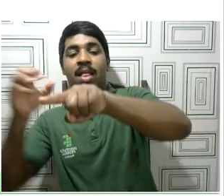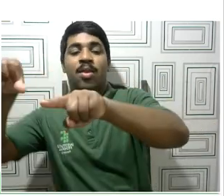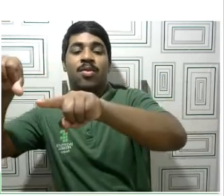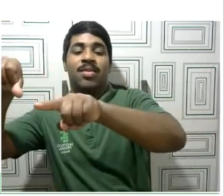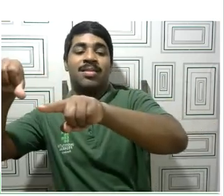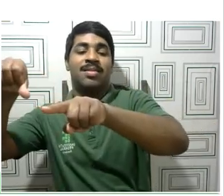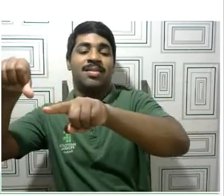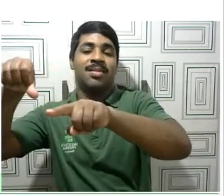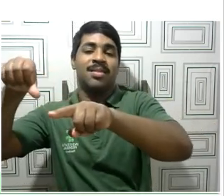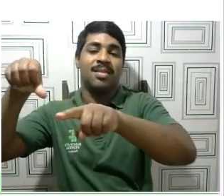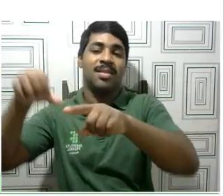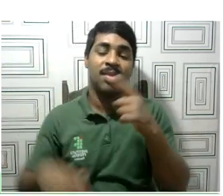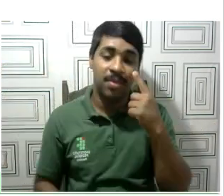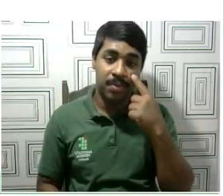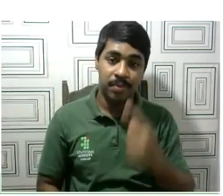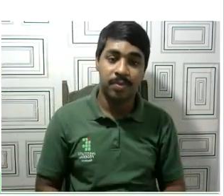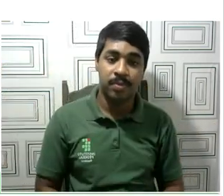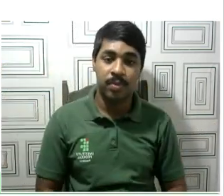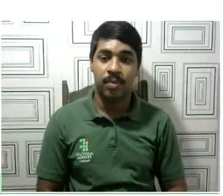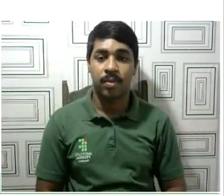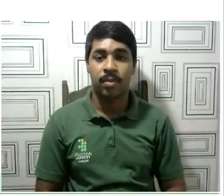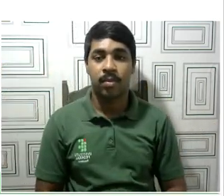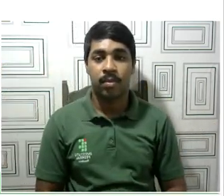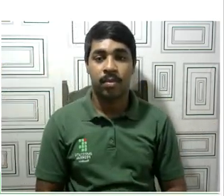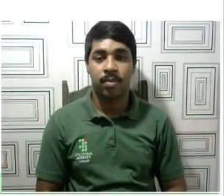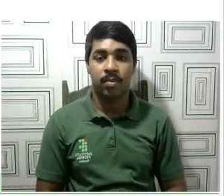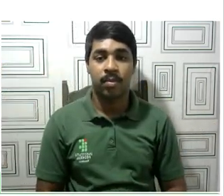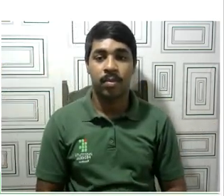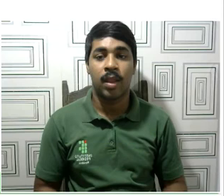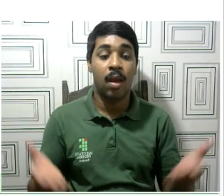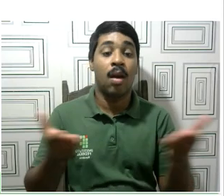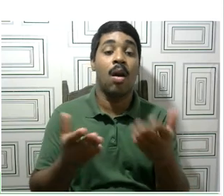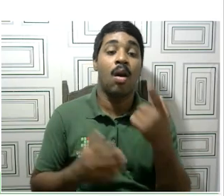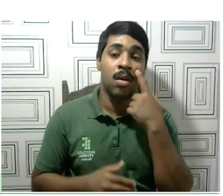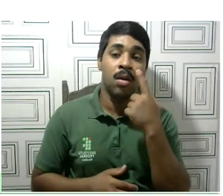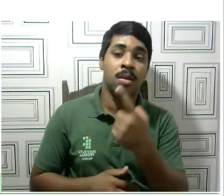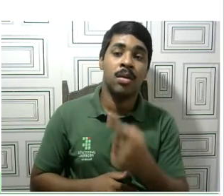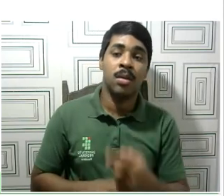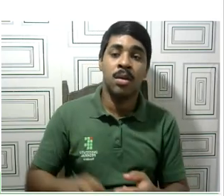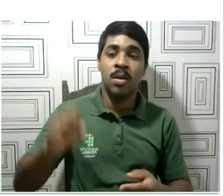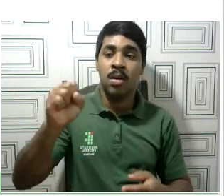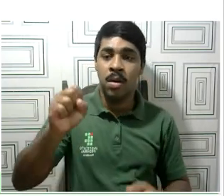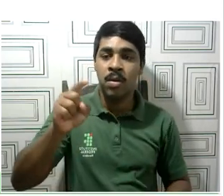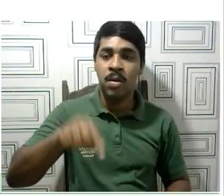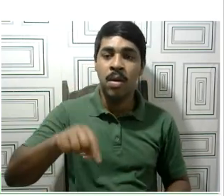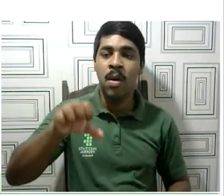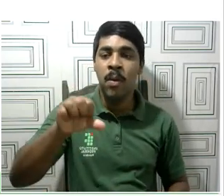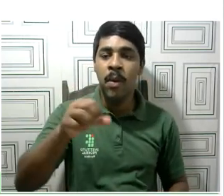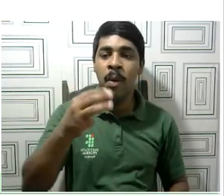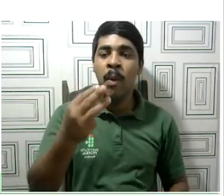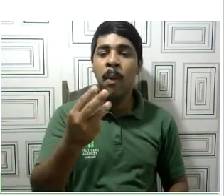9. 1, 2, 3, 4, 5, 6, 7, 8, 9. Então esse número aqui vai ficar